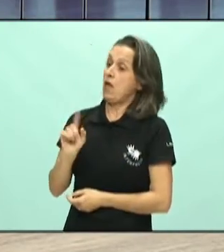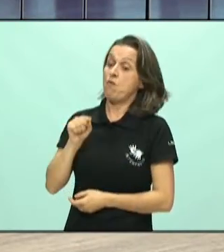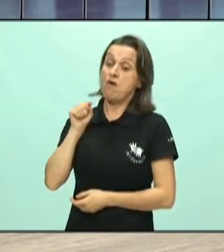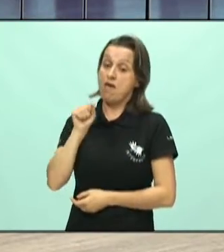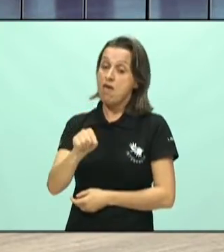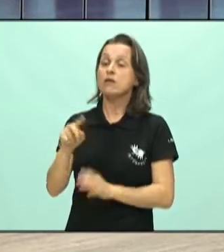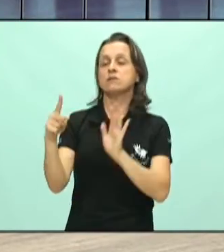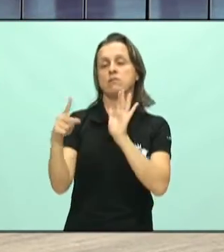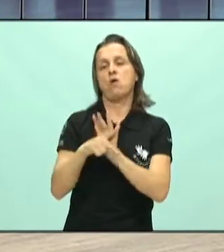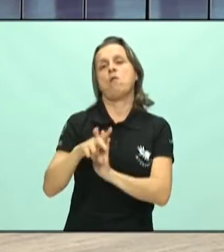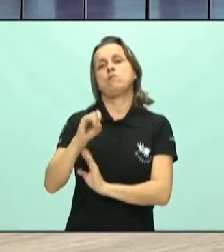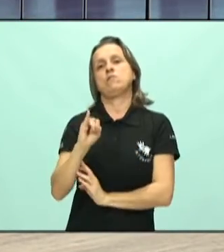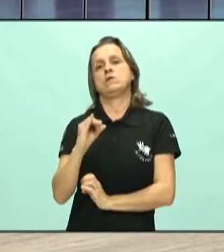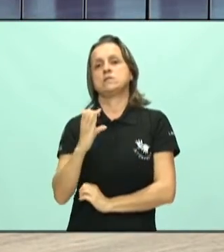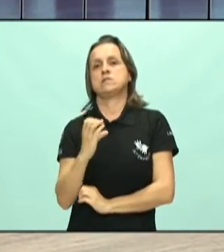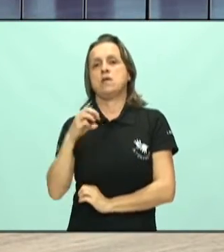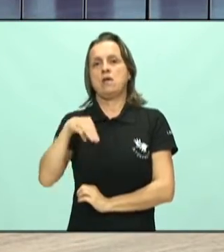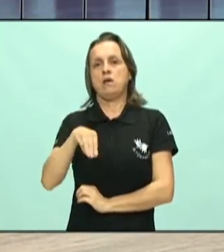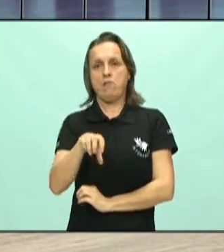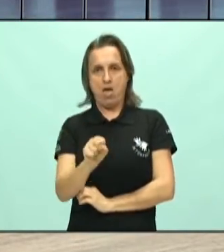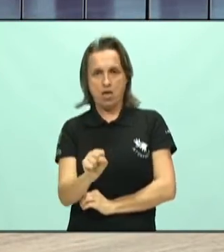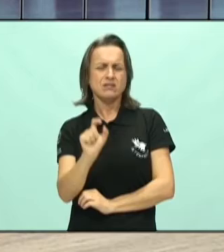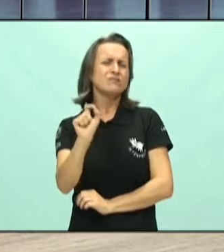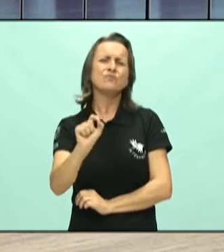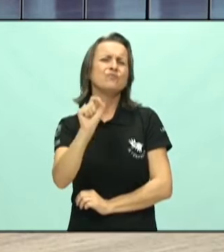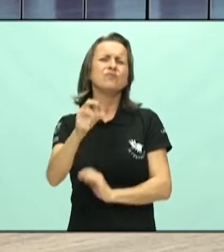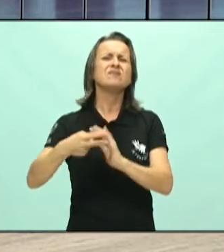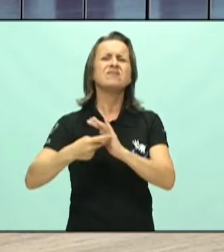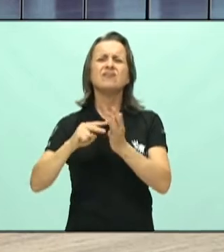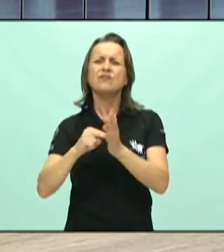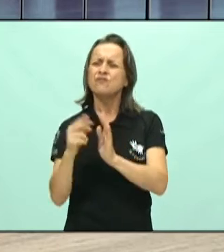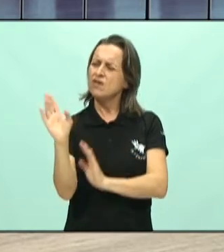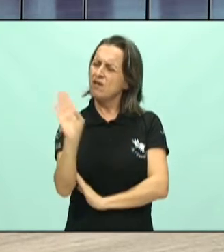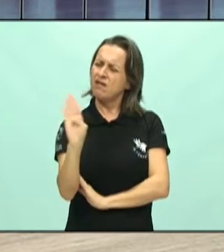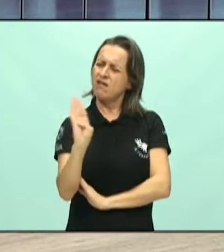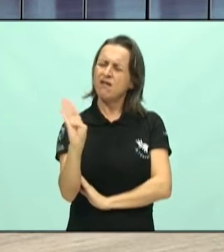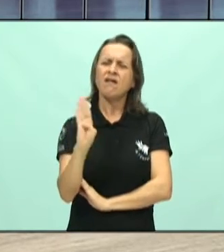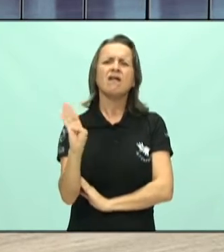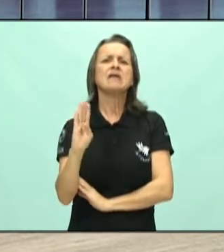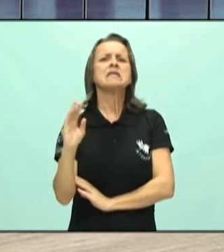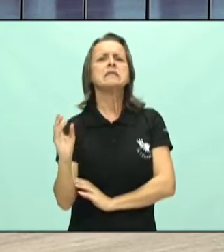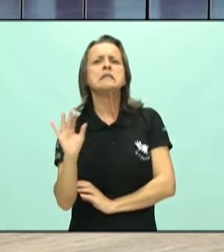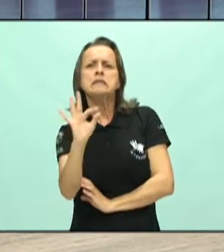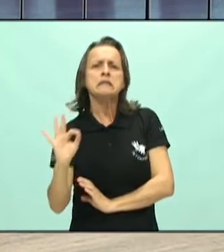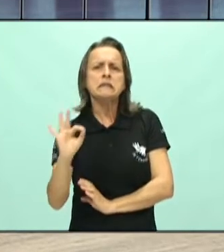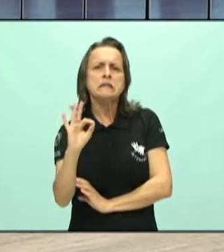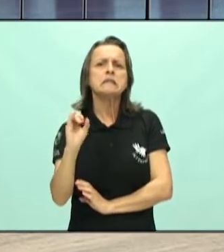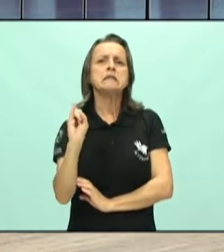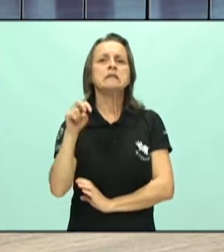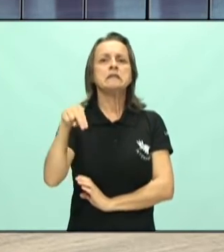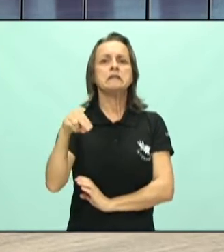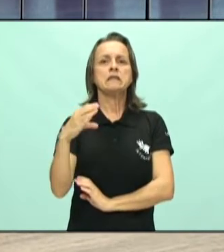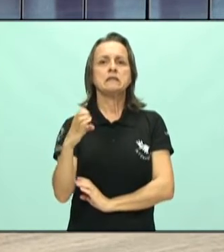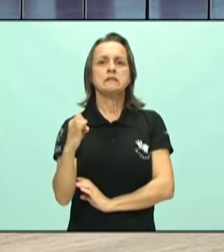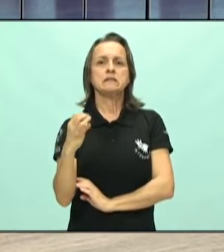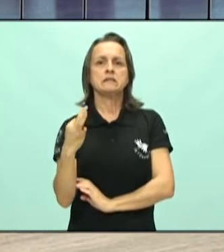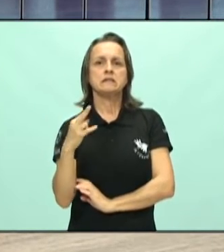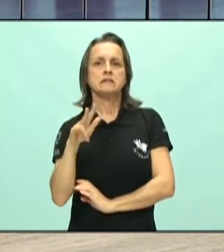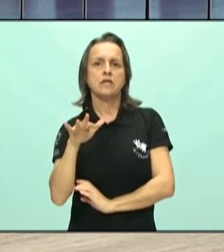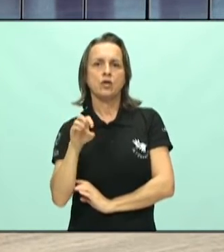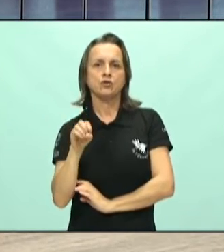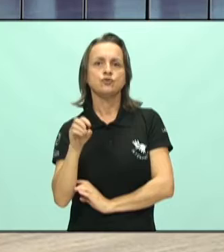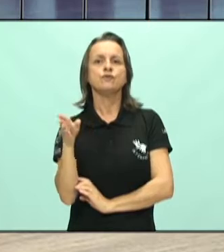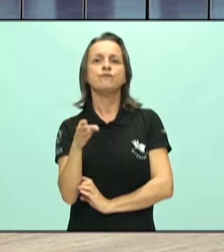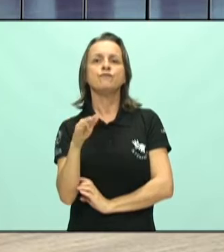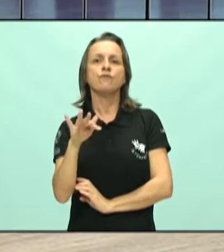ICMS. ICMS. O que são incentivos fiscais? Incentivos fiscais são o que os estados, o